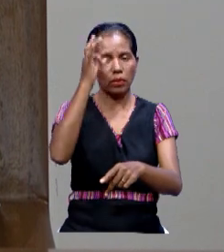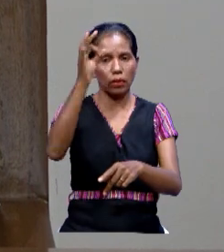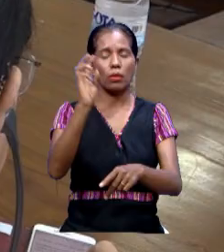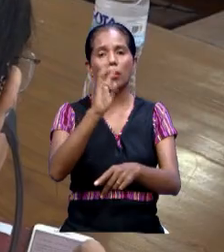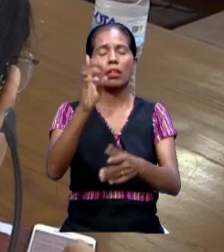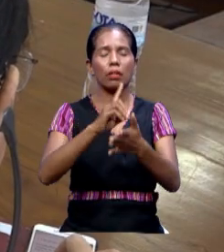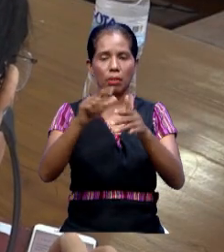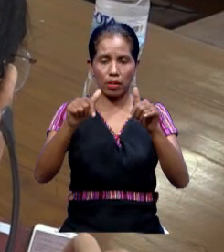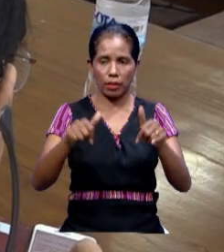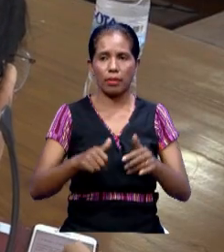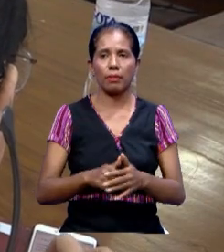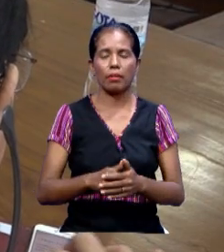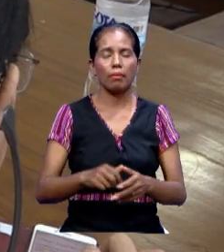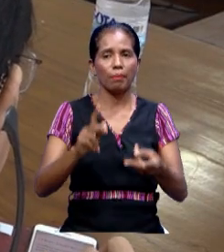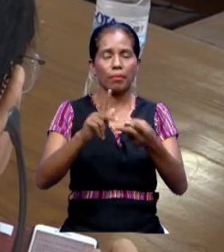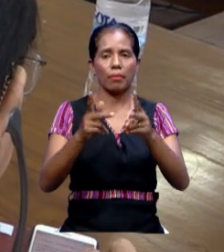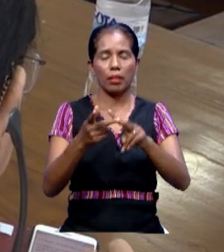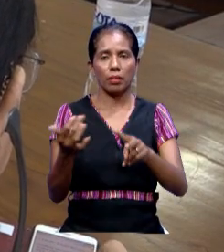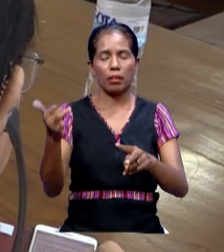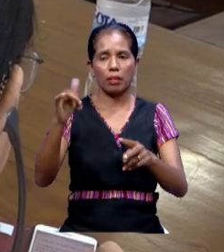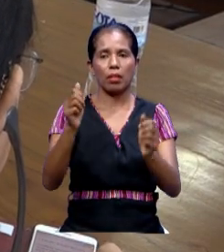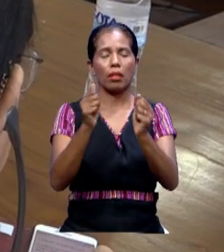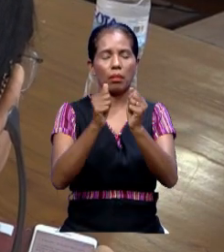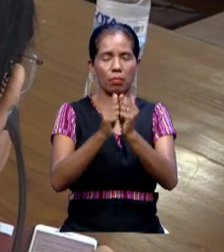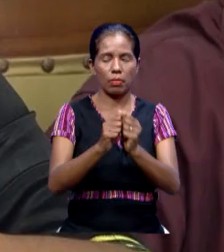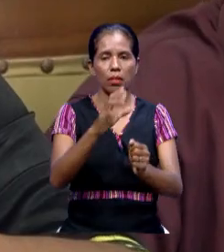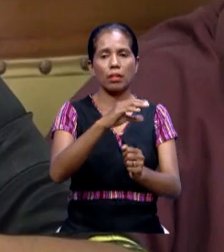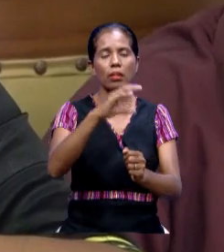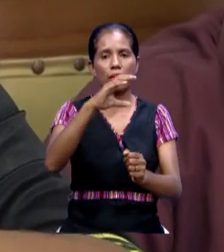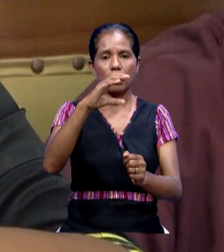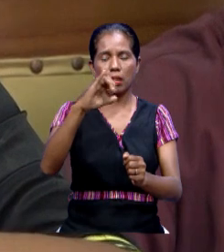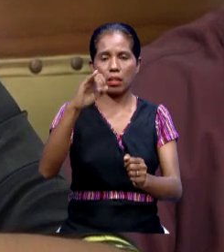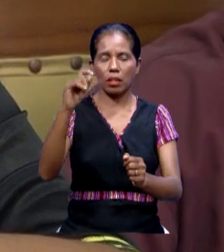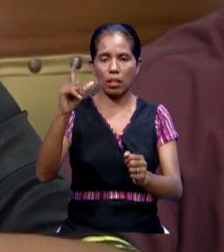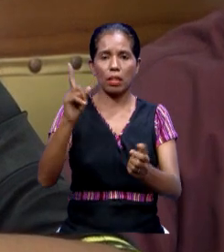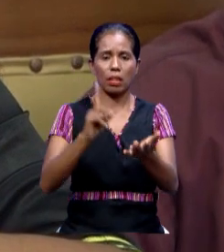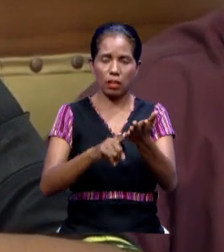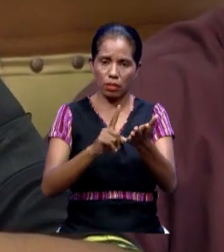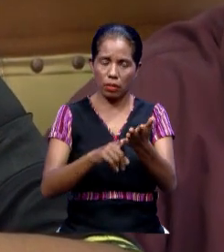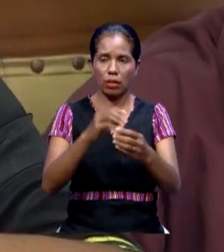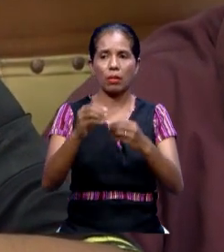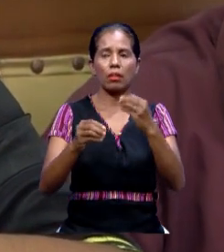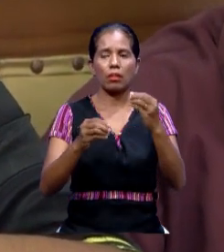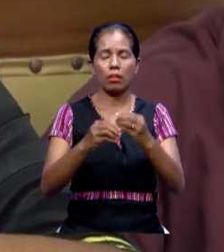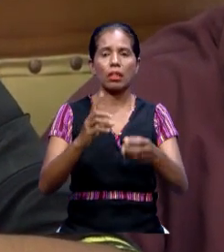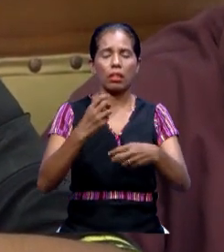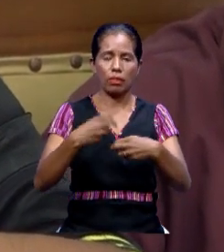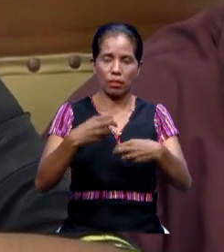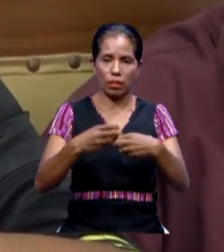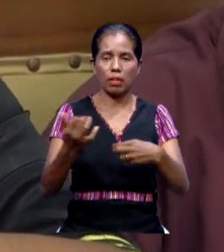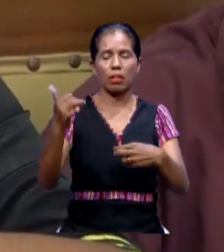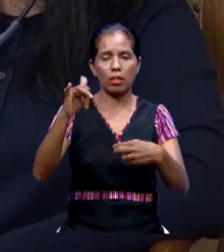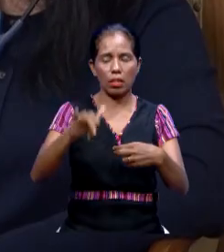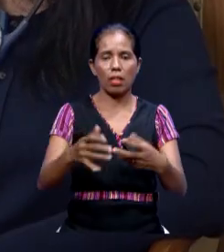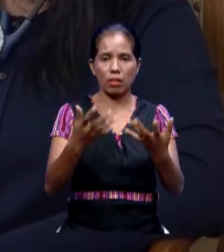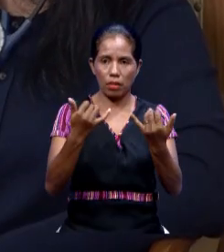Durante o encontro, né, parceiro CIRA, junto com a Câmara Comércio e Indústria Timor-Leste, discutimos progresso no desafio CIRA. Neve